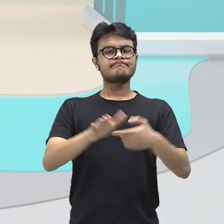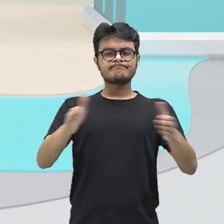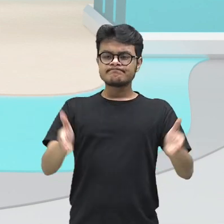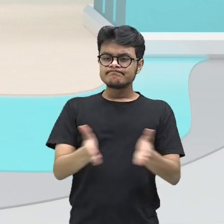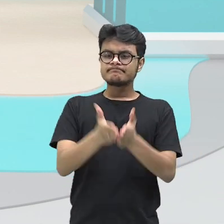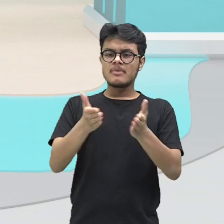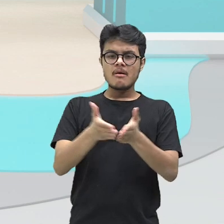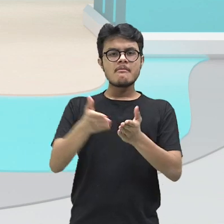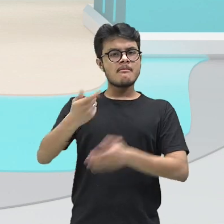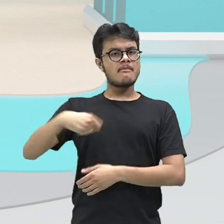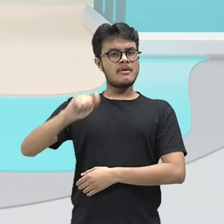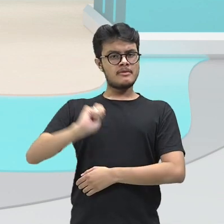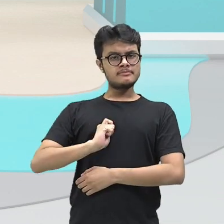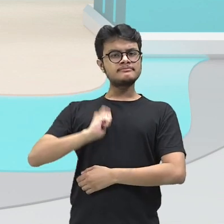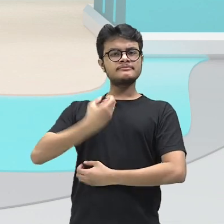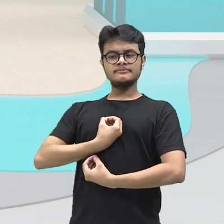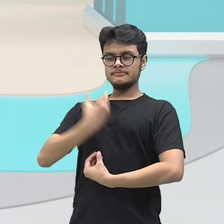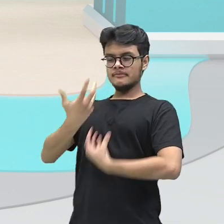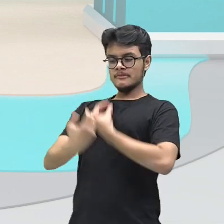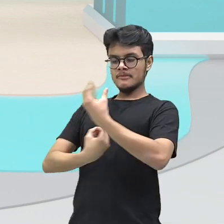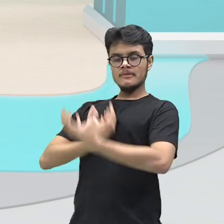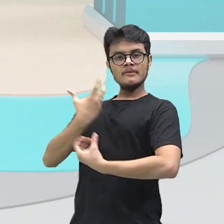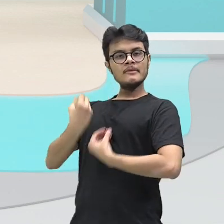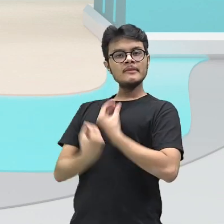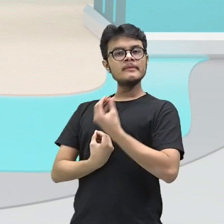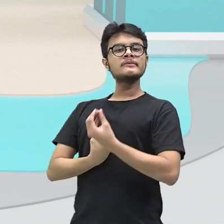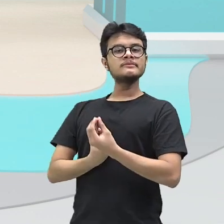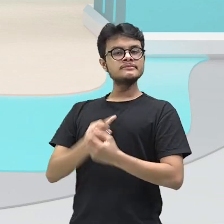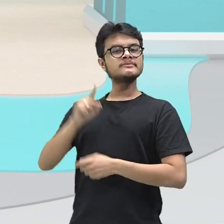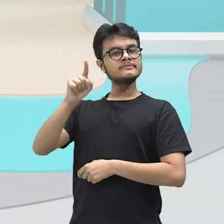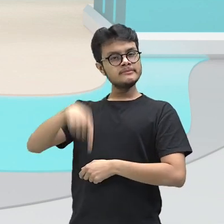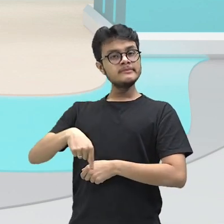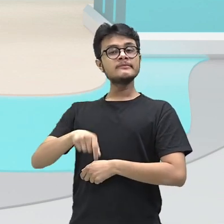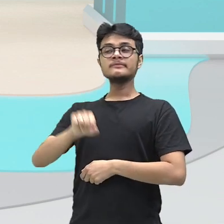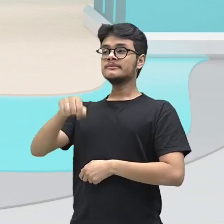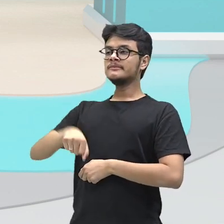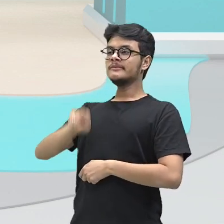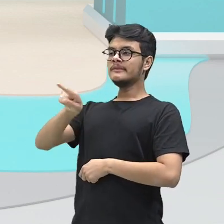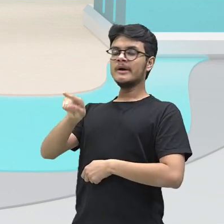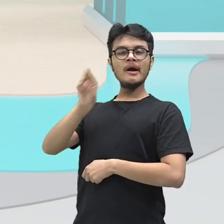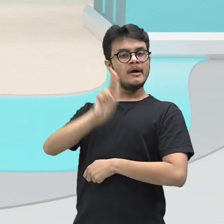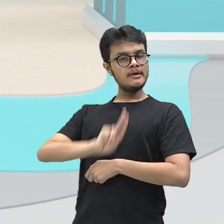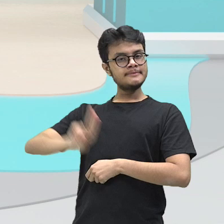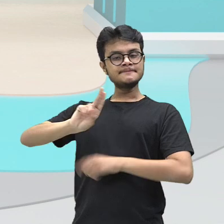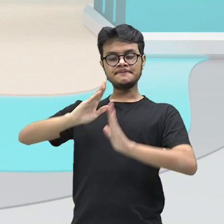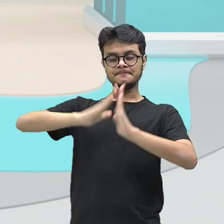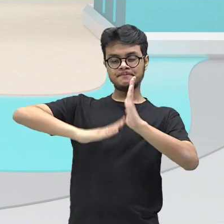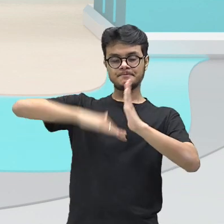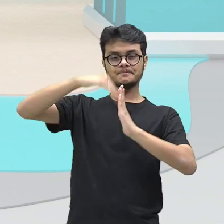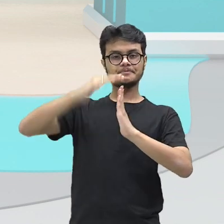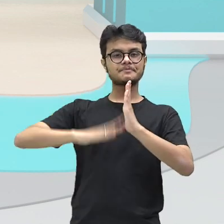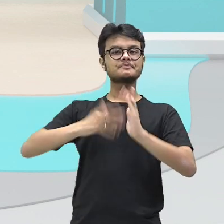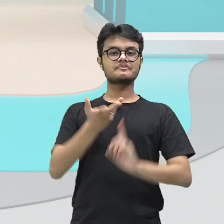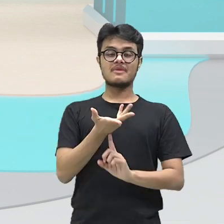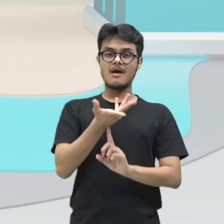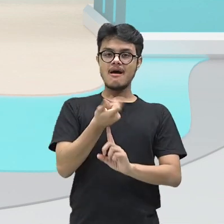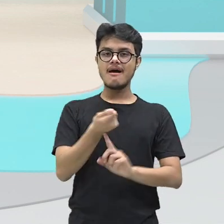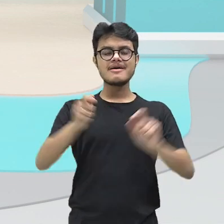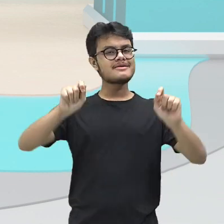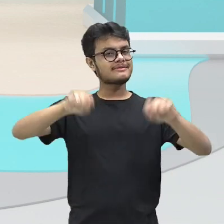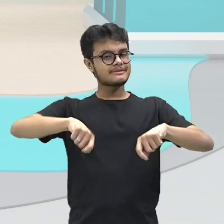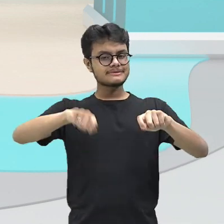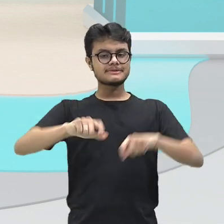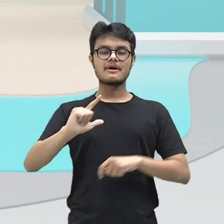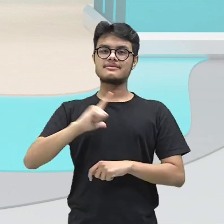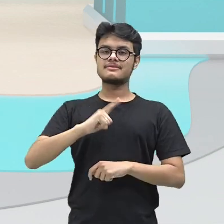das crianças. É a forma como ele está utilizando para se expressar. Como a gente viu, o fazer artístico, ele tem esse poder de fazer a